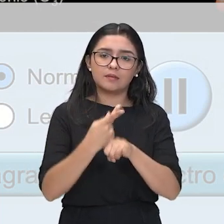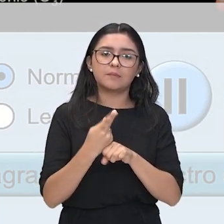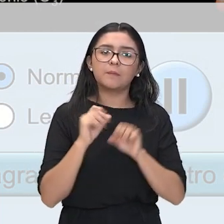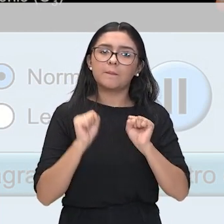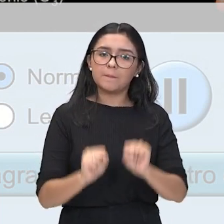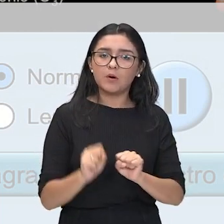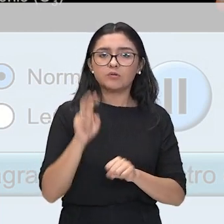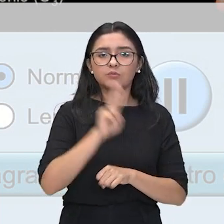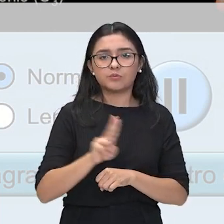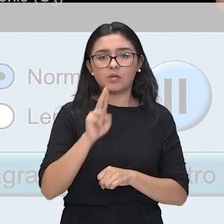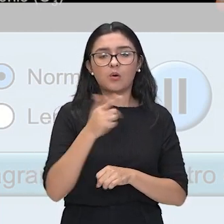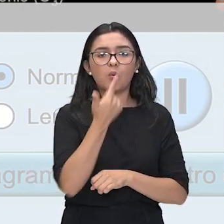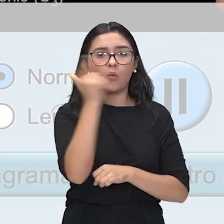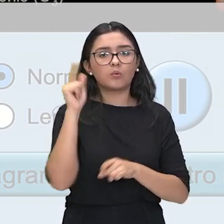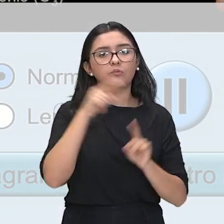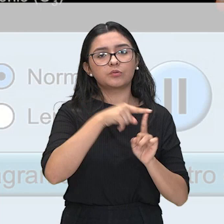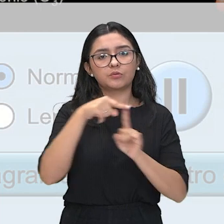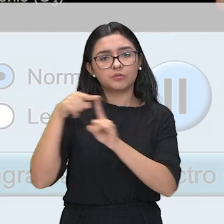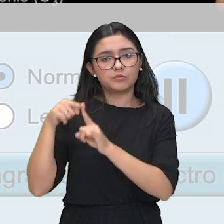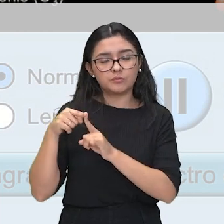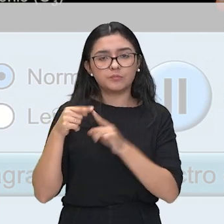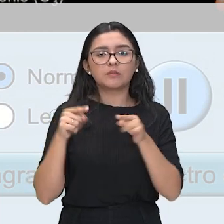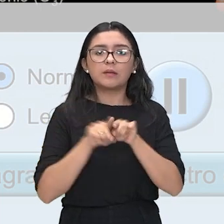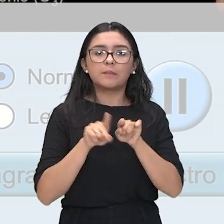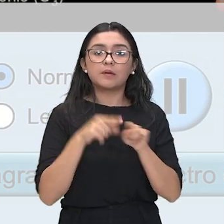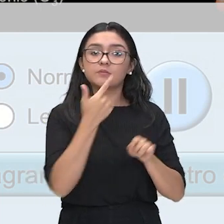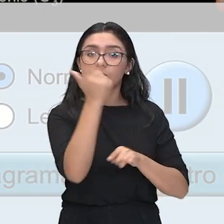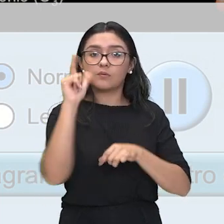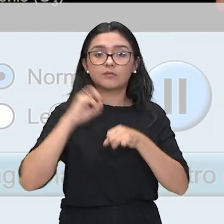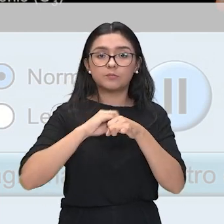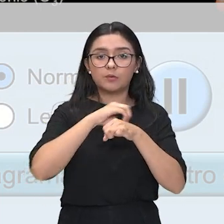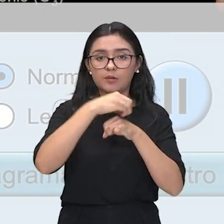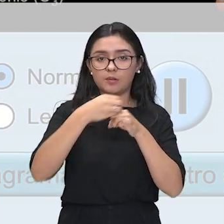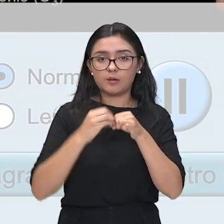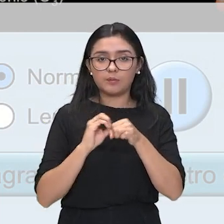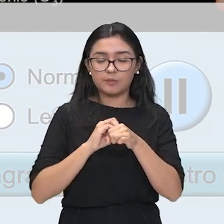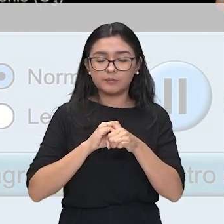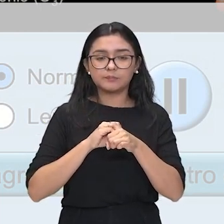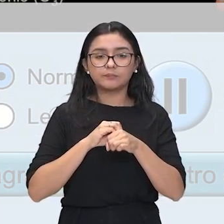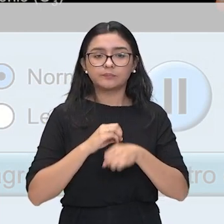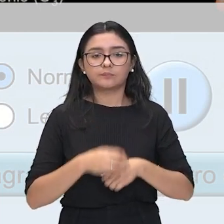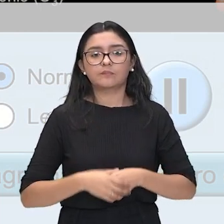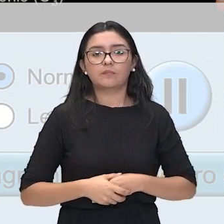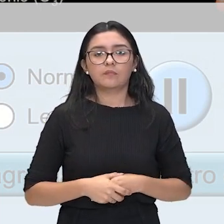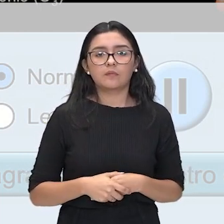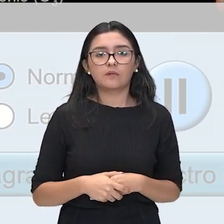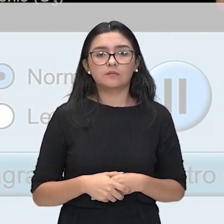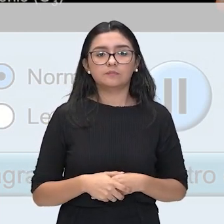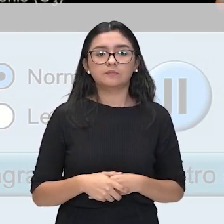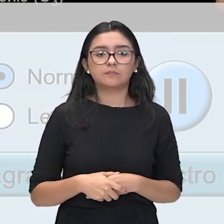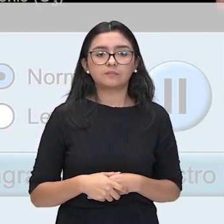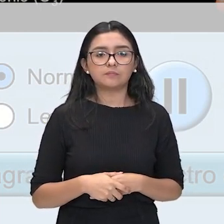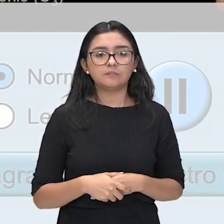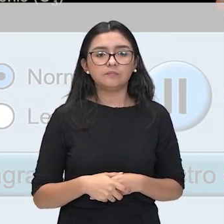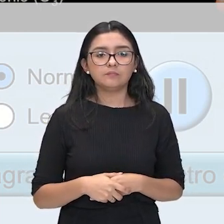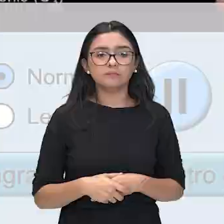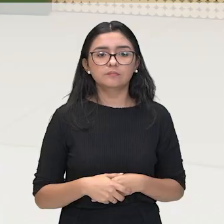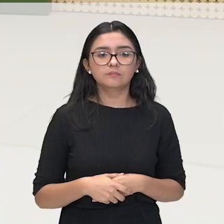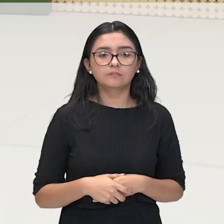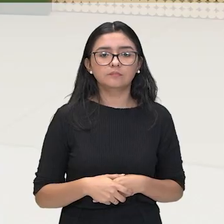outras radiações e também com as outras moléculas, tá, pessoal? Mas, peraí que eu acho que eu recebi aqui